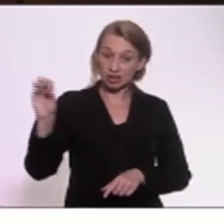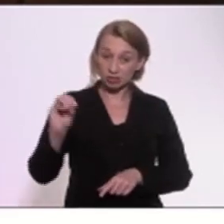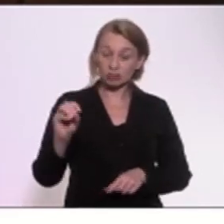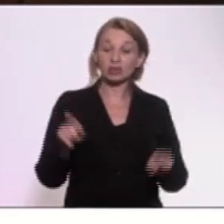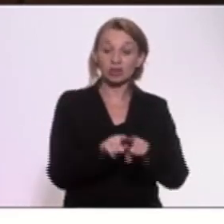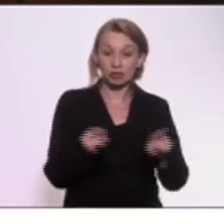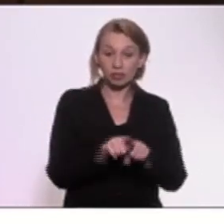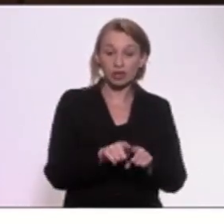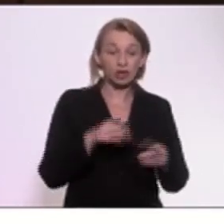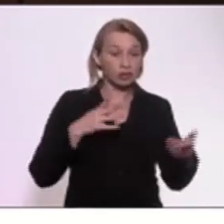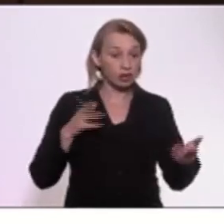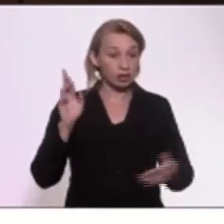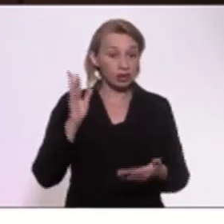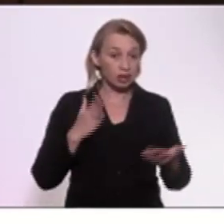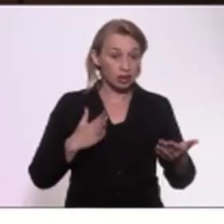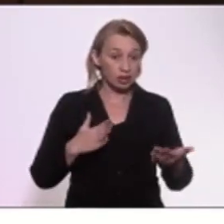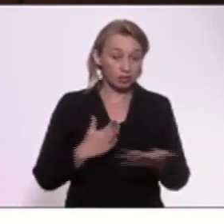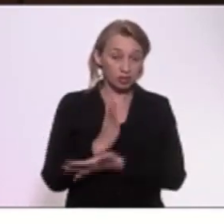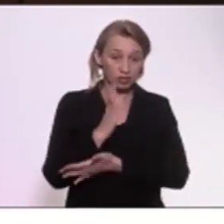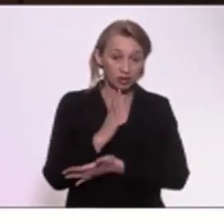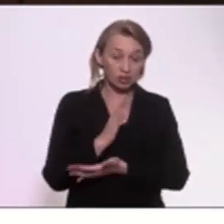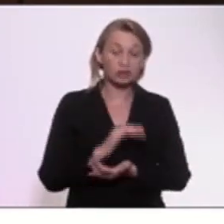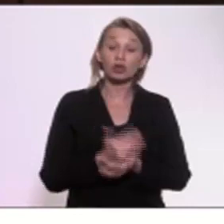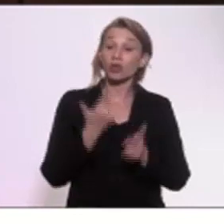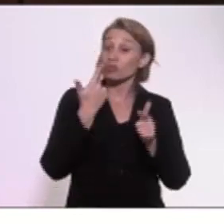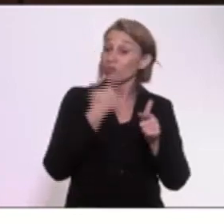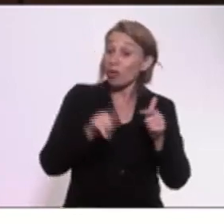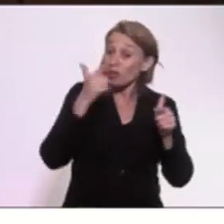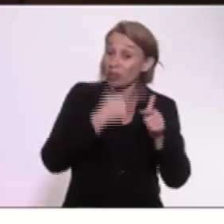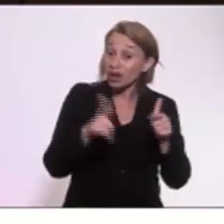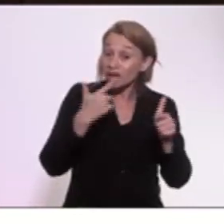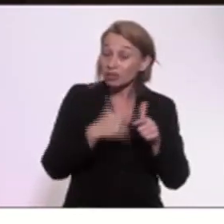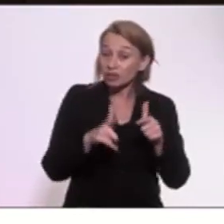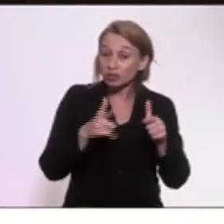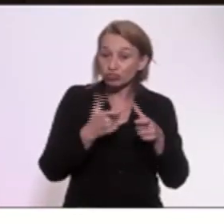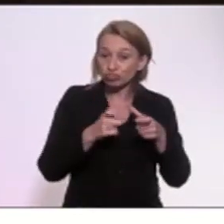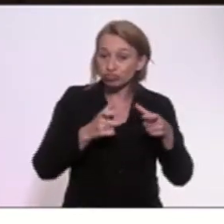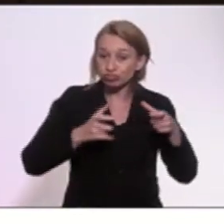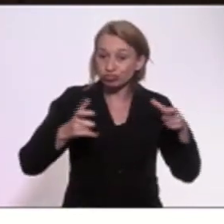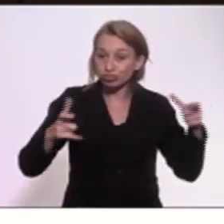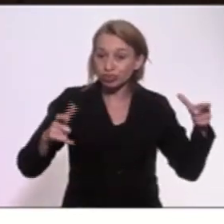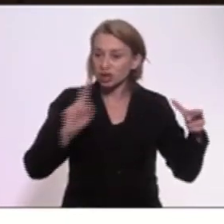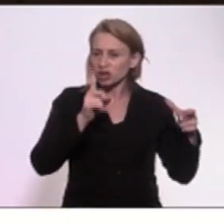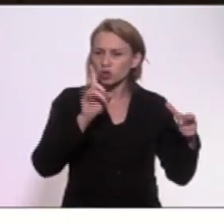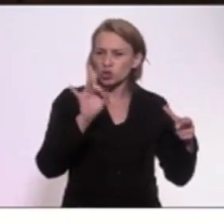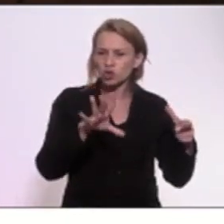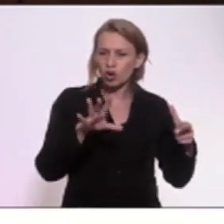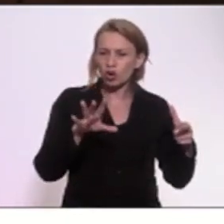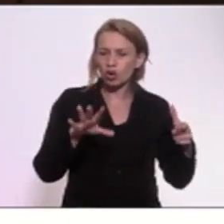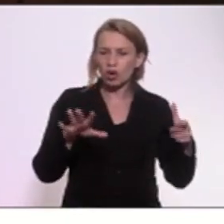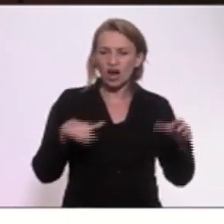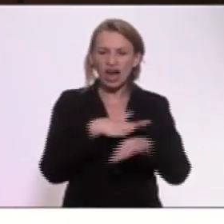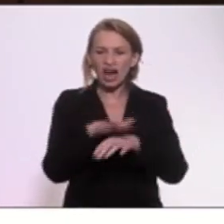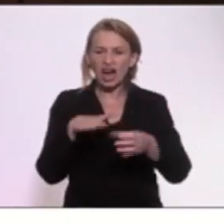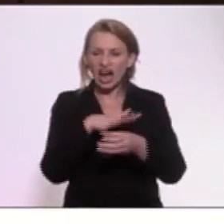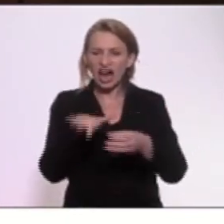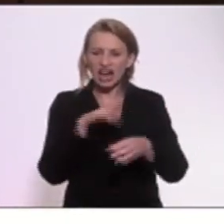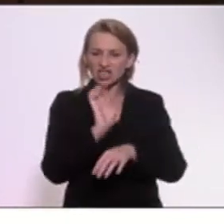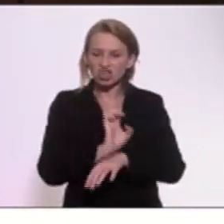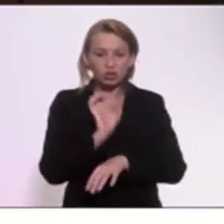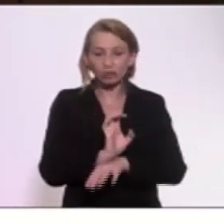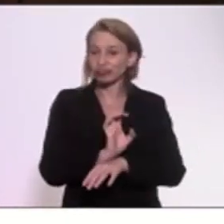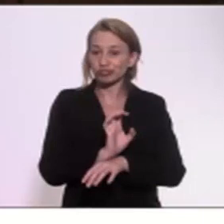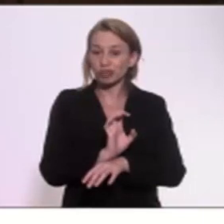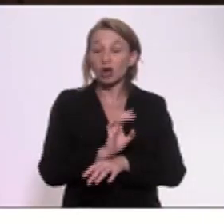reprovações são sintomas de problemas que não só a rede estadual de educação enfrenta, mas todo o nosso